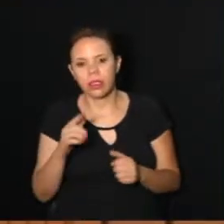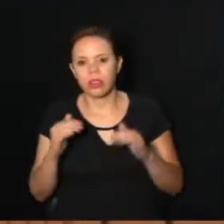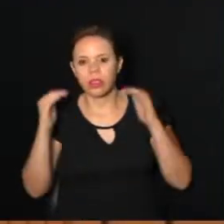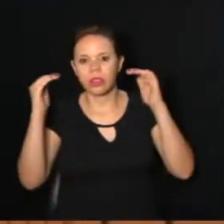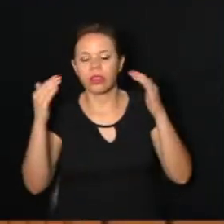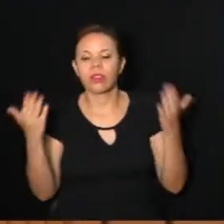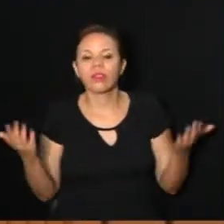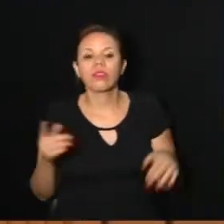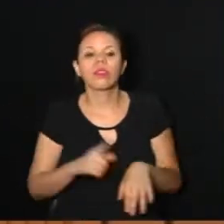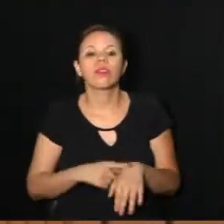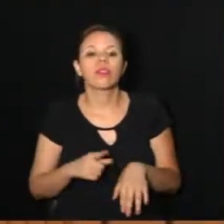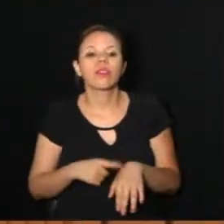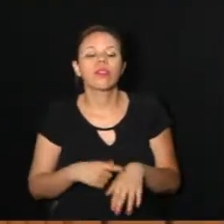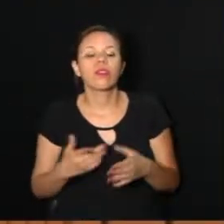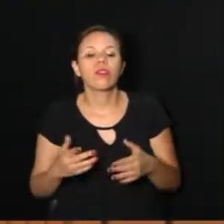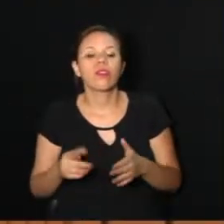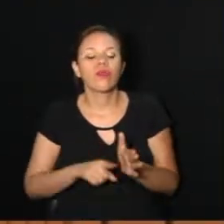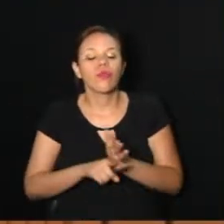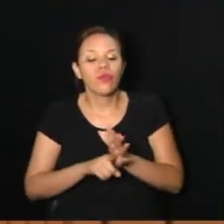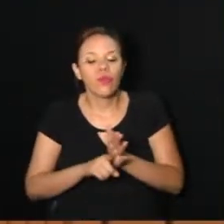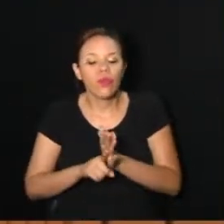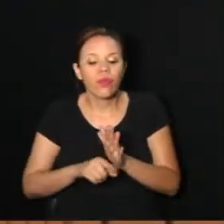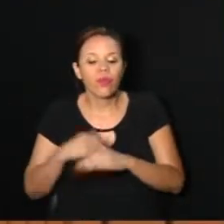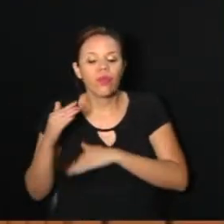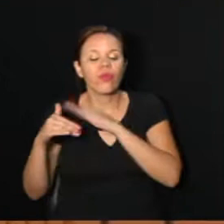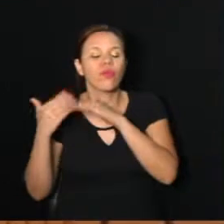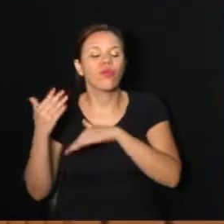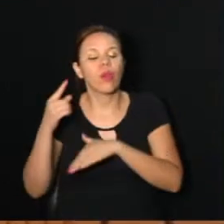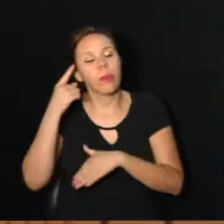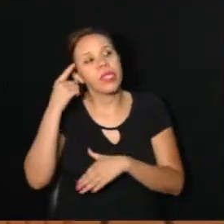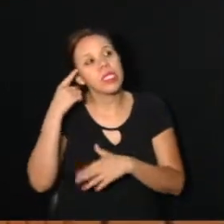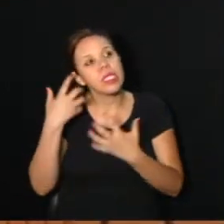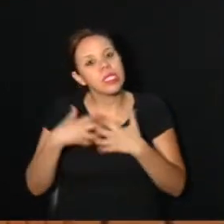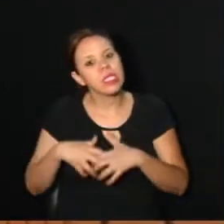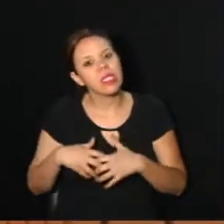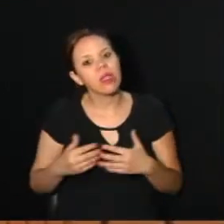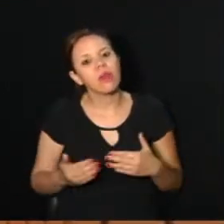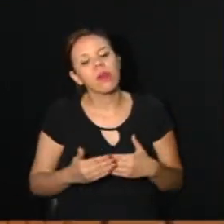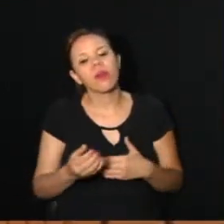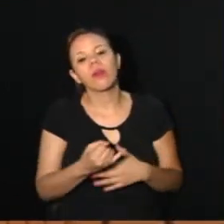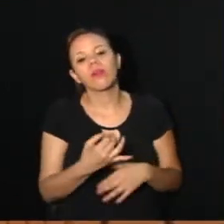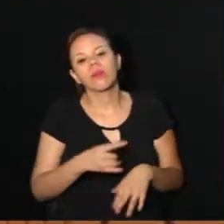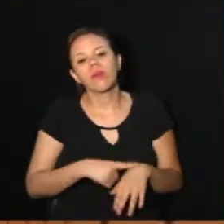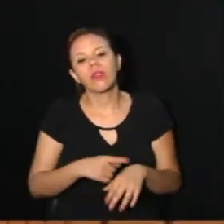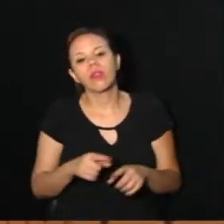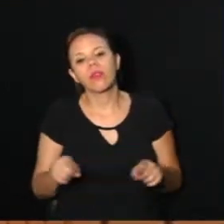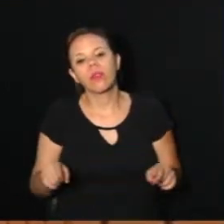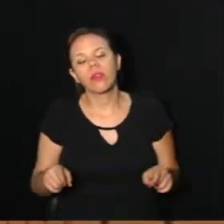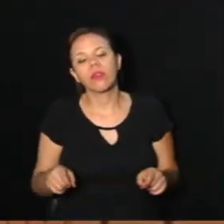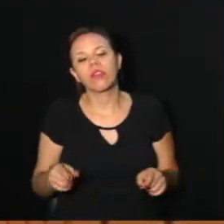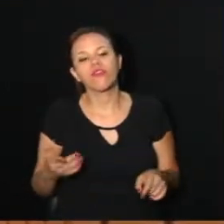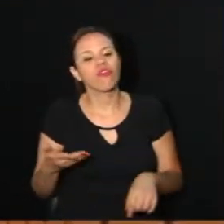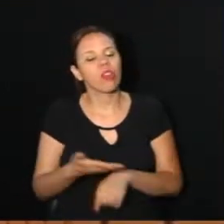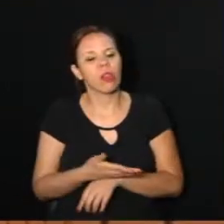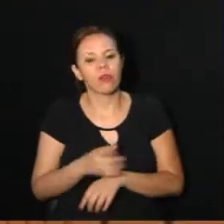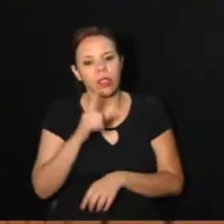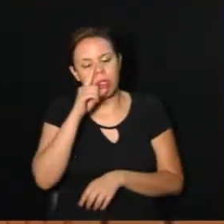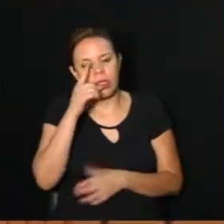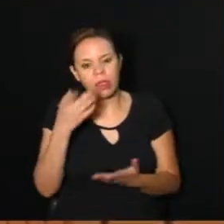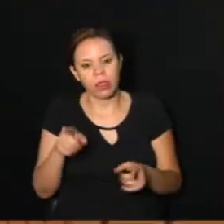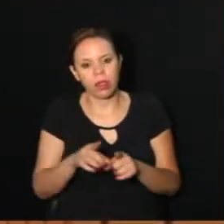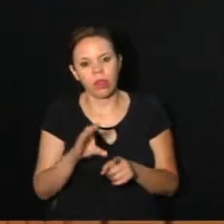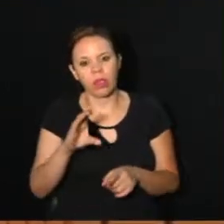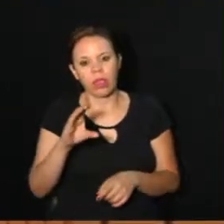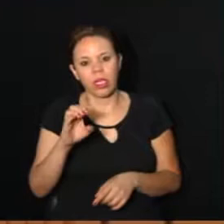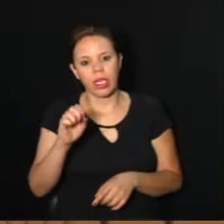vai ser, na hora que os estudos forem avançando, vão ser pensados, a partir de tantos metros quadrados, já não entra em baixo risco, mas o KNAI é o